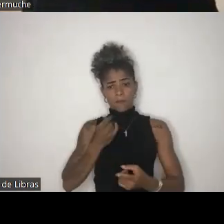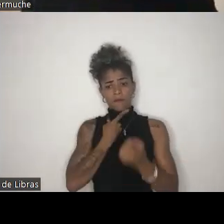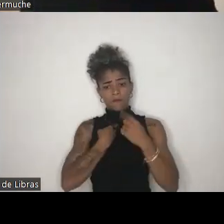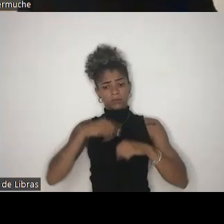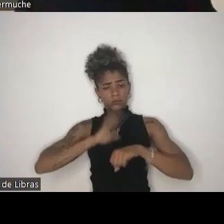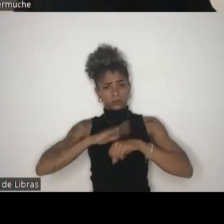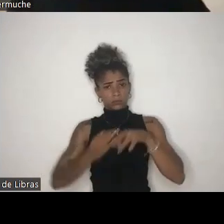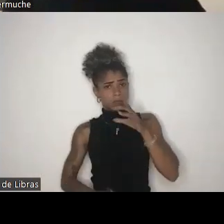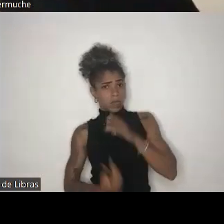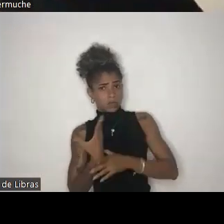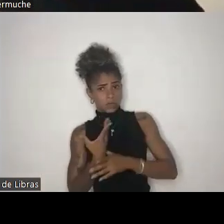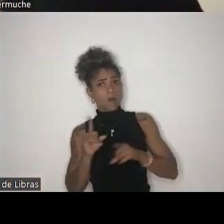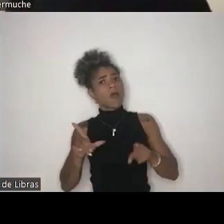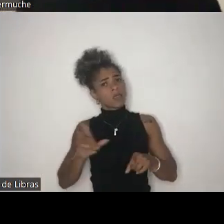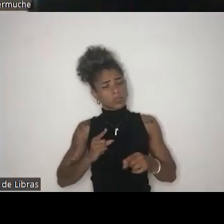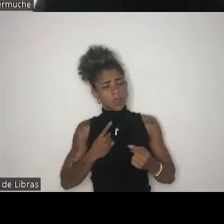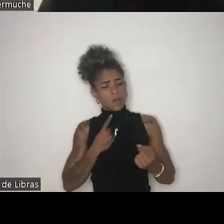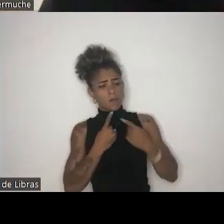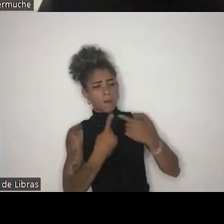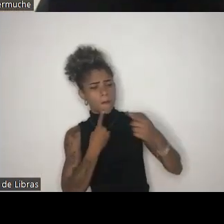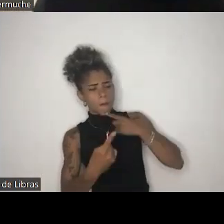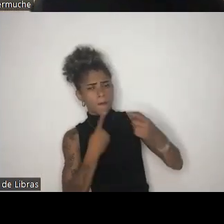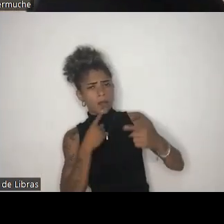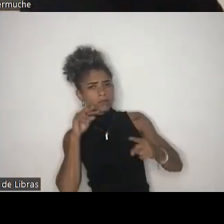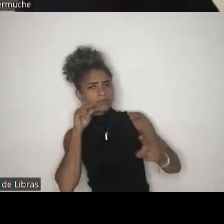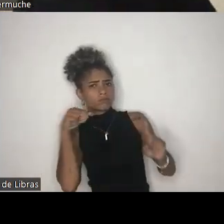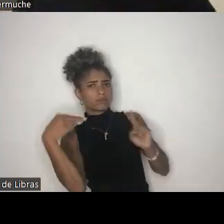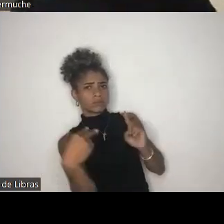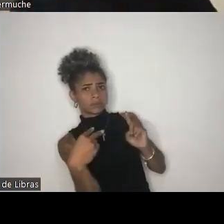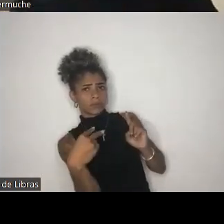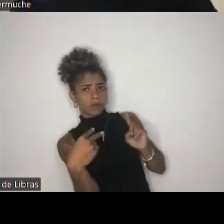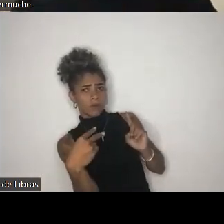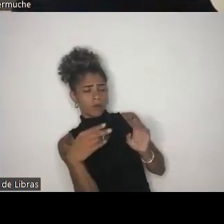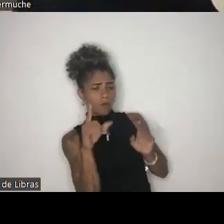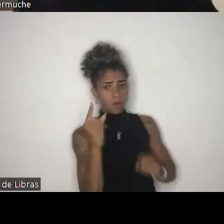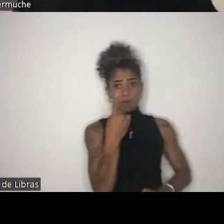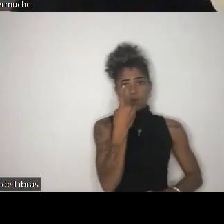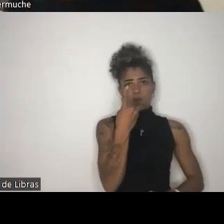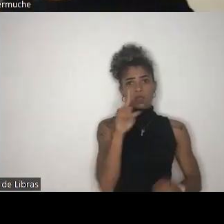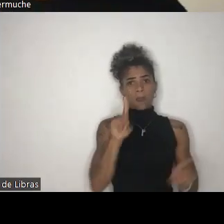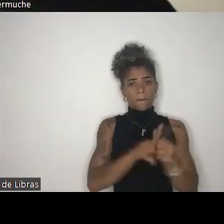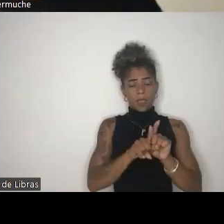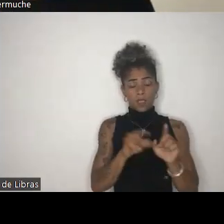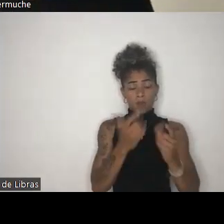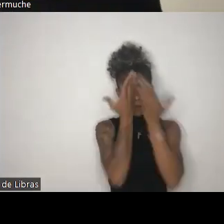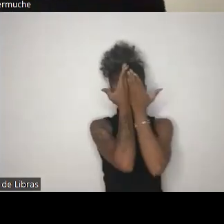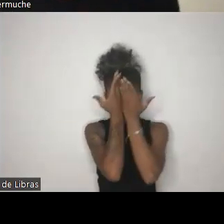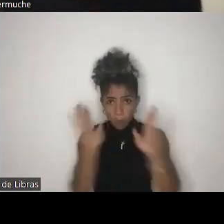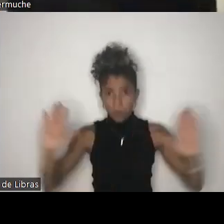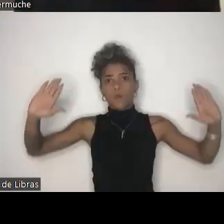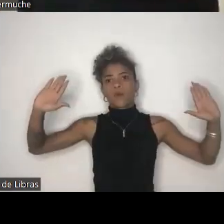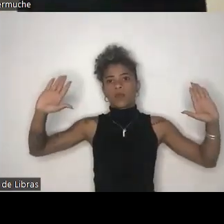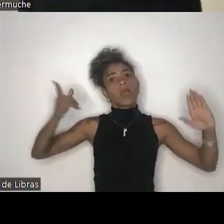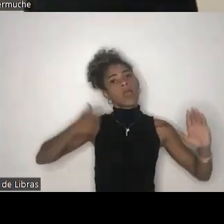criação ela tem um diálogo numa visão micro e numa visão macro do universo porque realmente as nossas